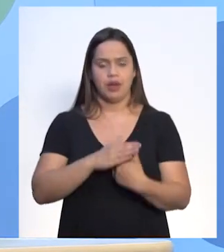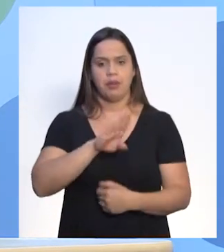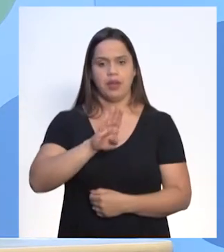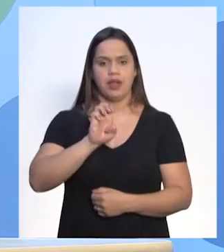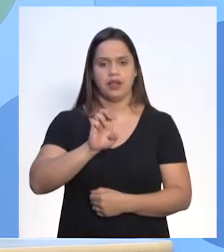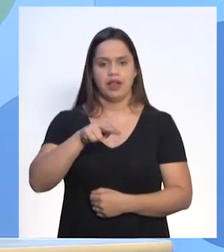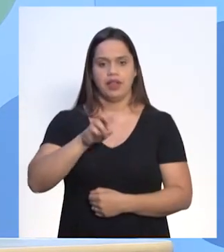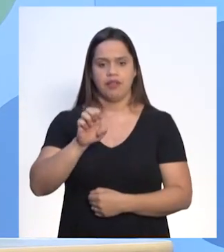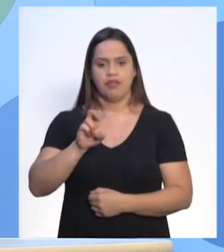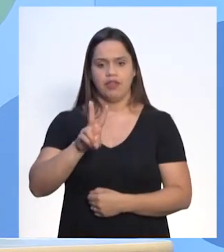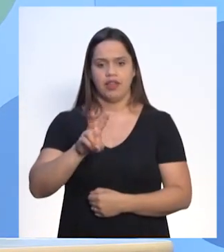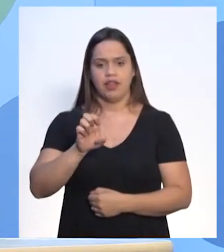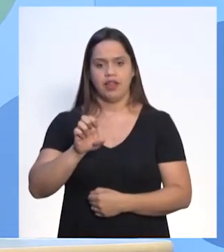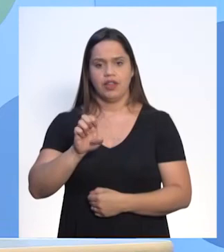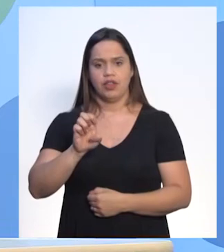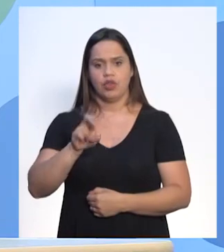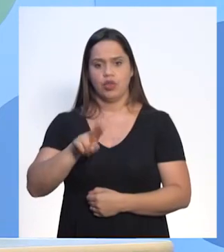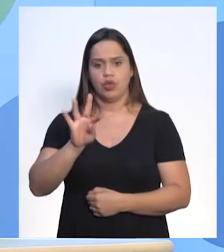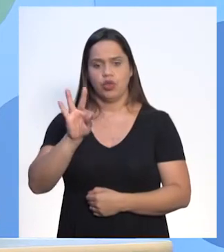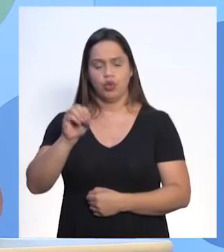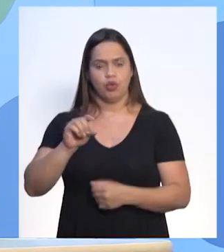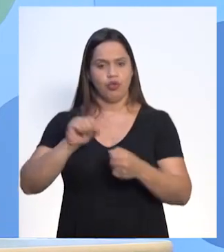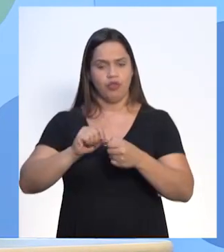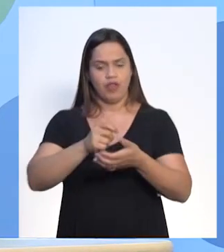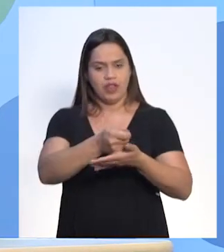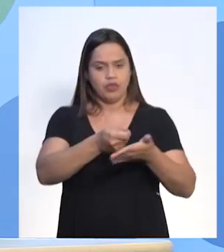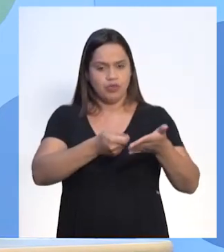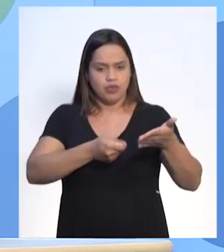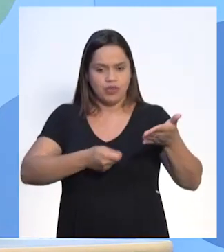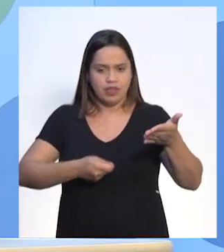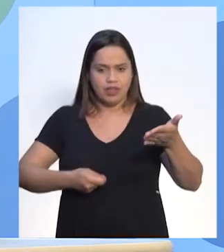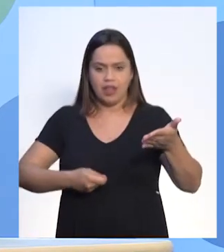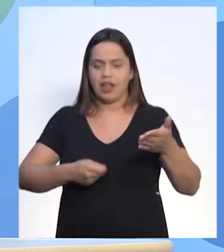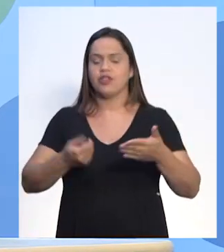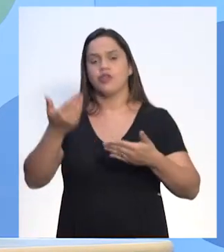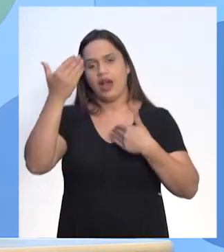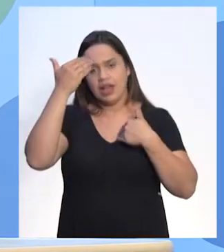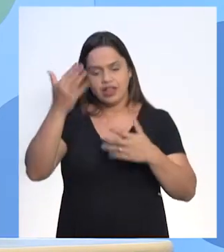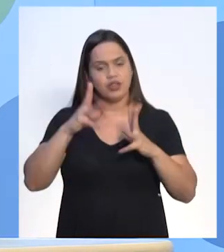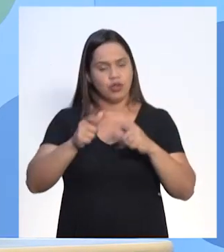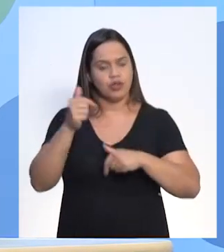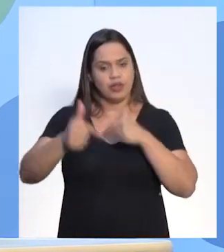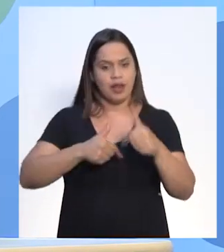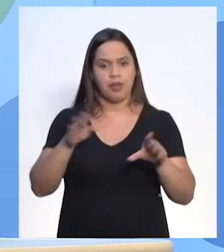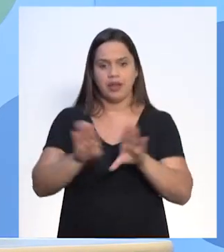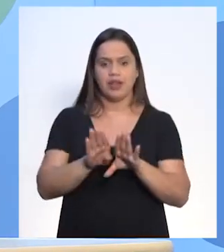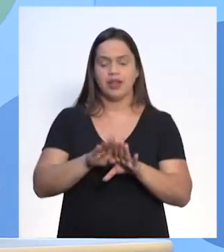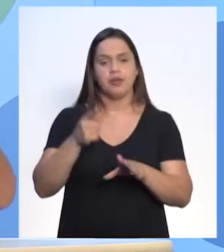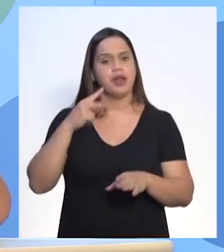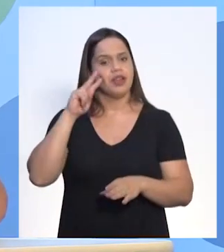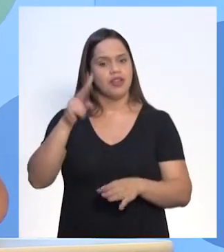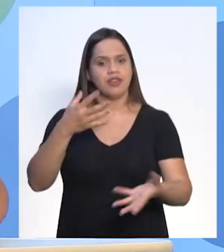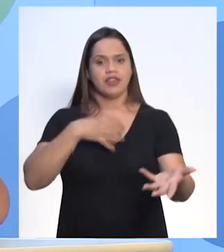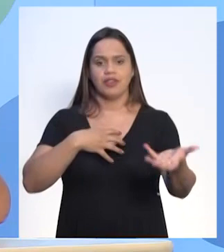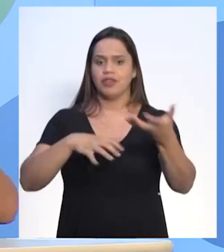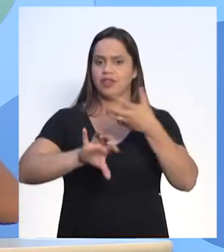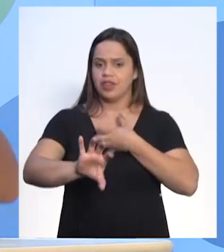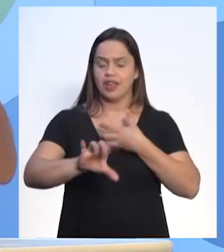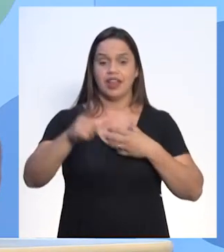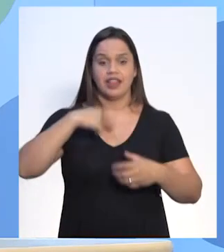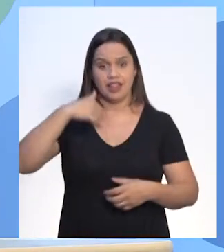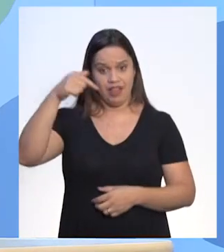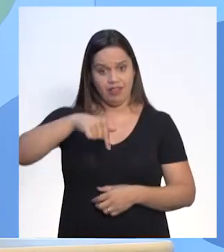Madureira de Santos, que fez aqui um texto agradecendo, todo o trabalho que a gente fez, e o show de empatia que nós demos do lado